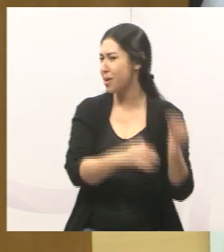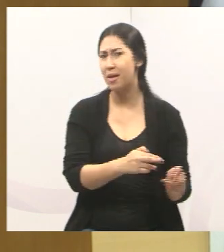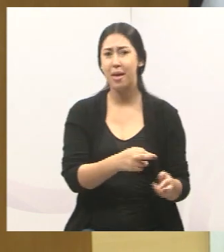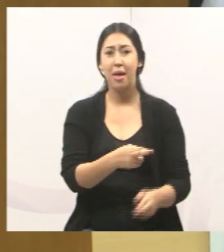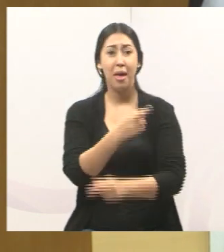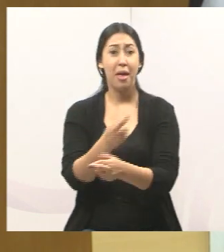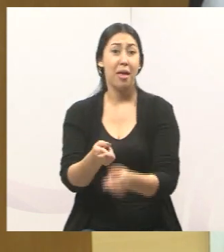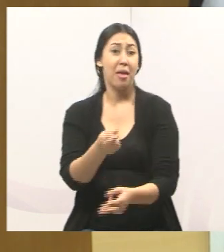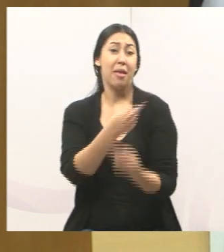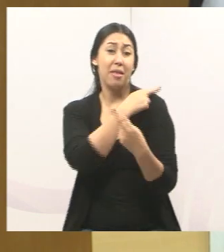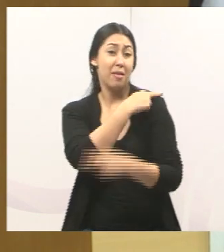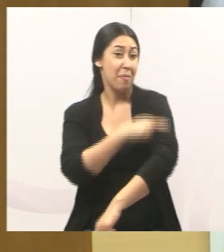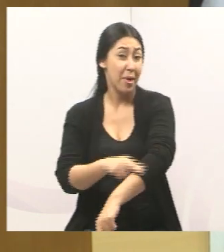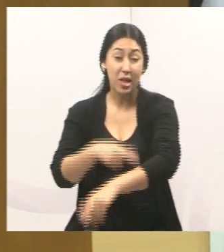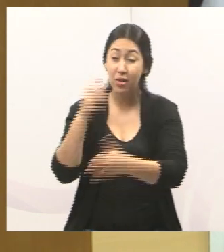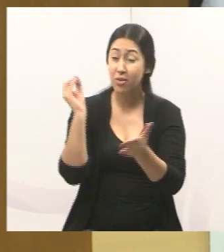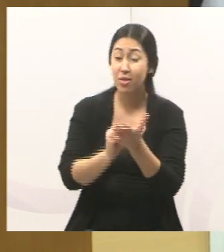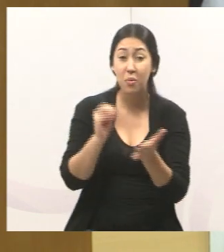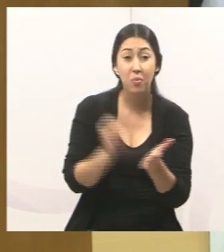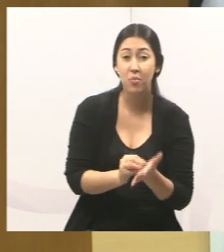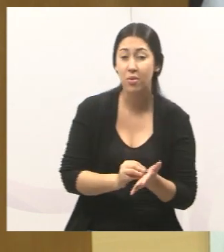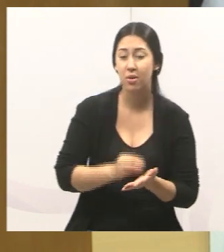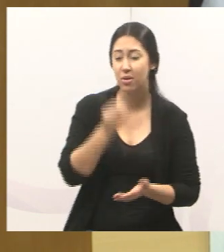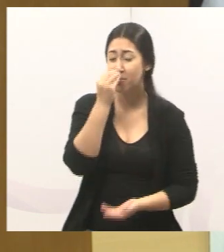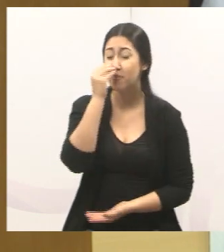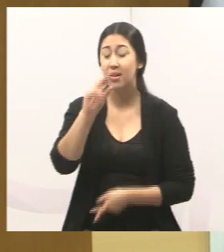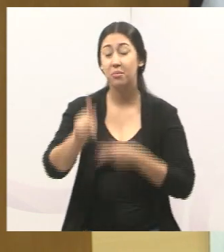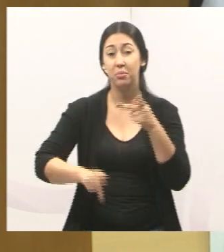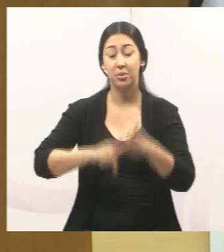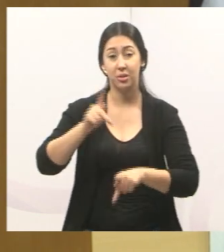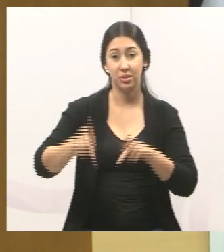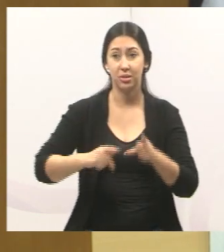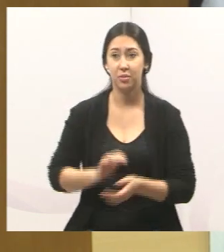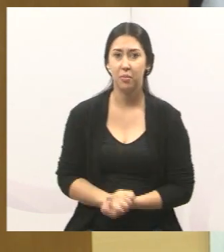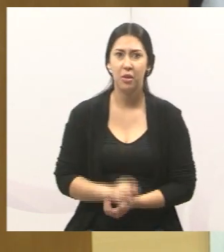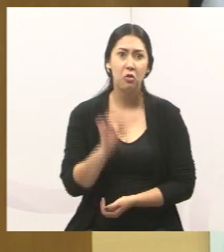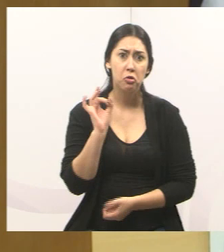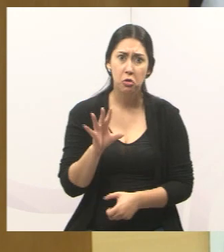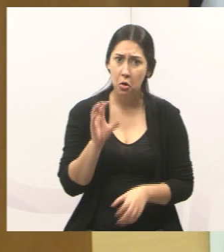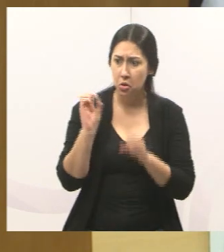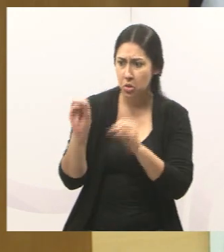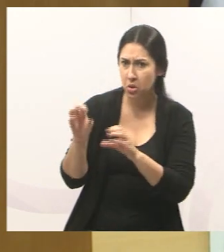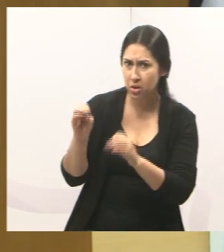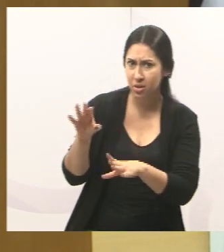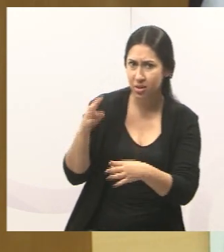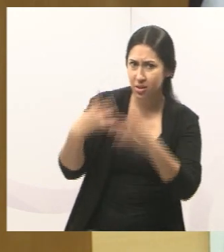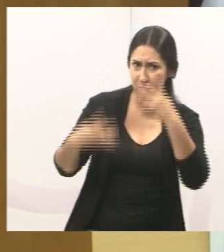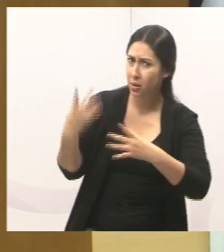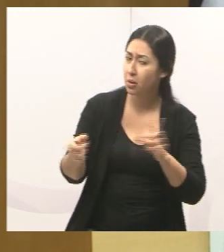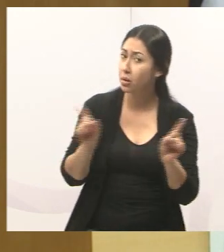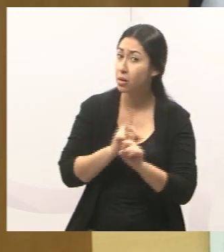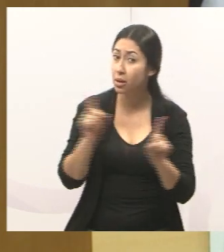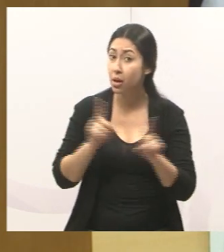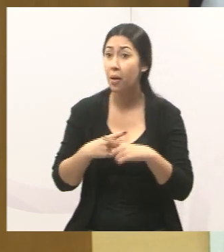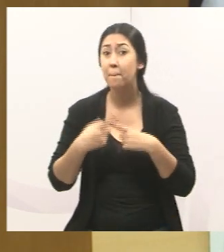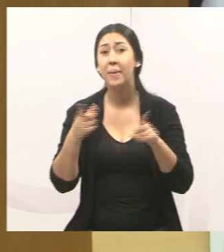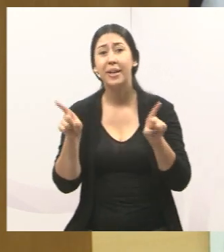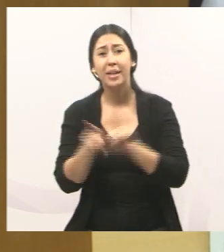sido realizadas principalmente na educação da nossa cidade. E não foi só a educação que o Tribunal de Contas apontou. Dívidas